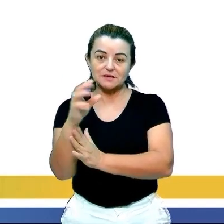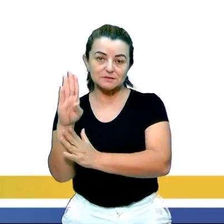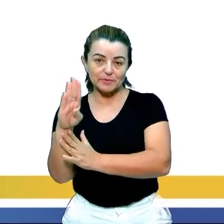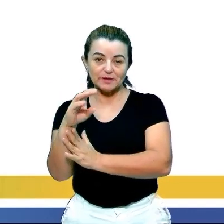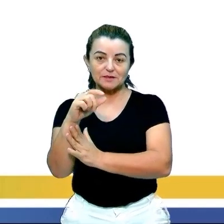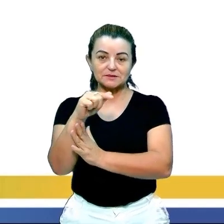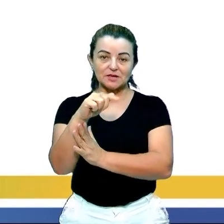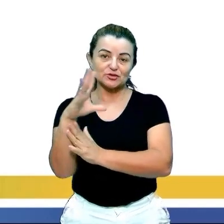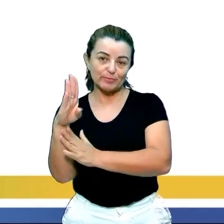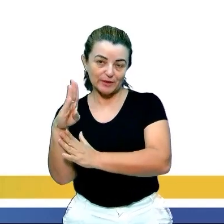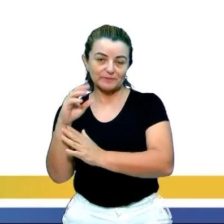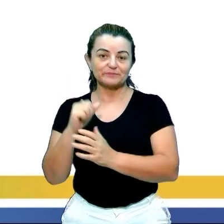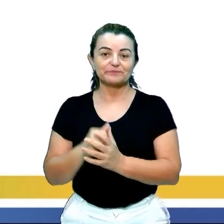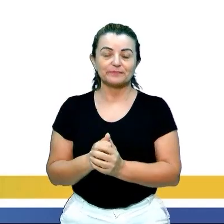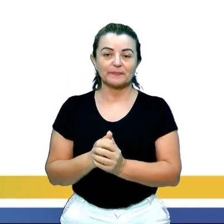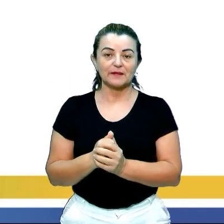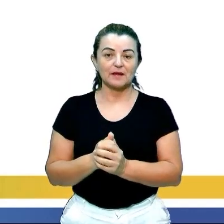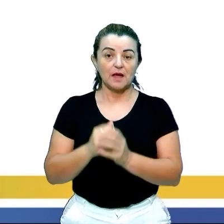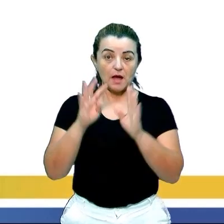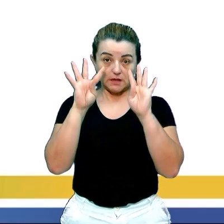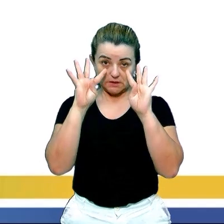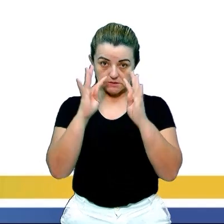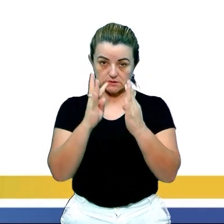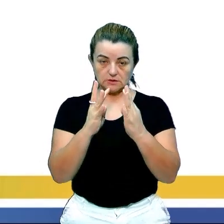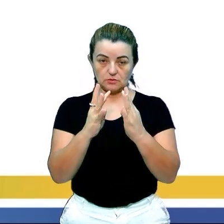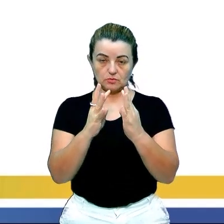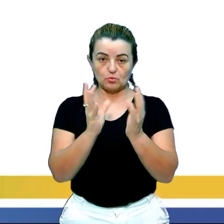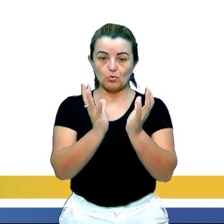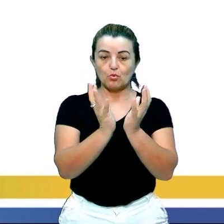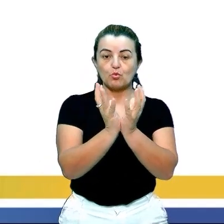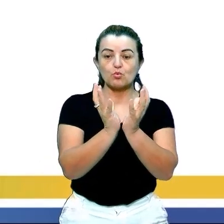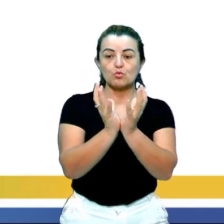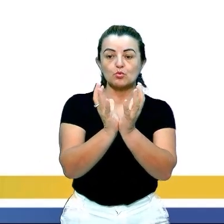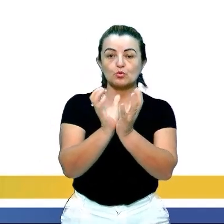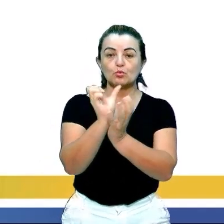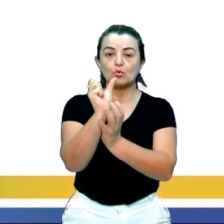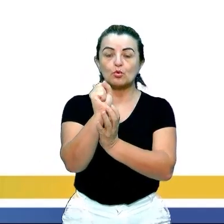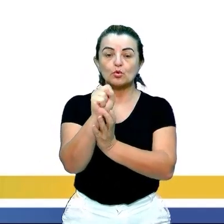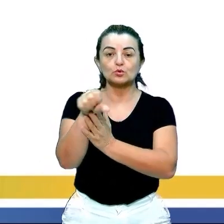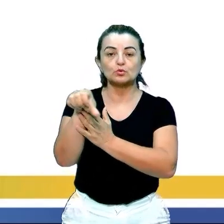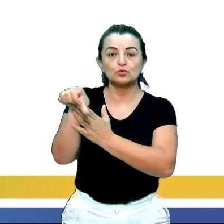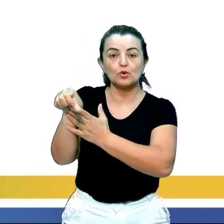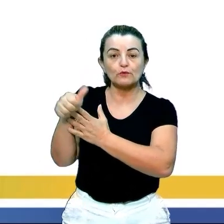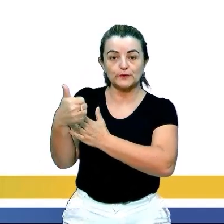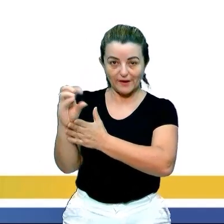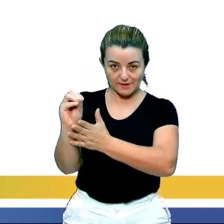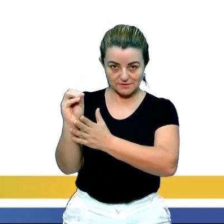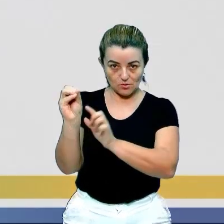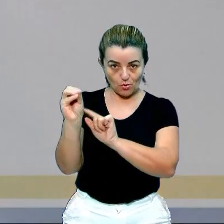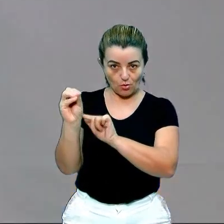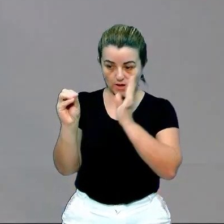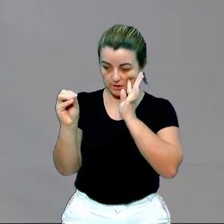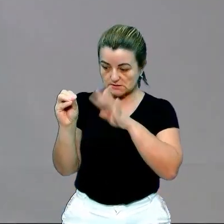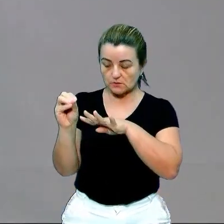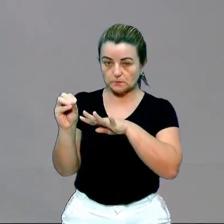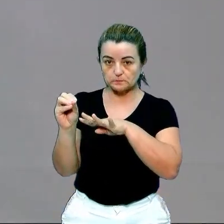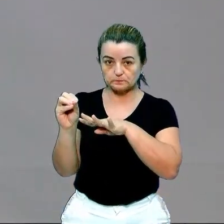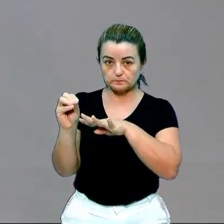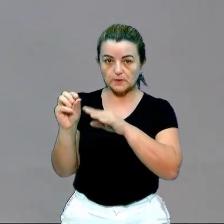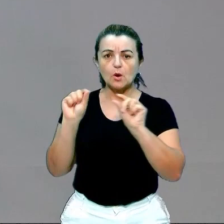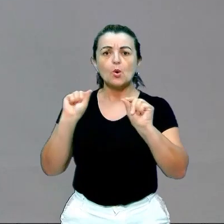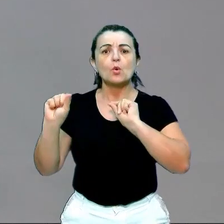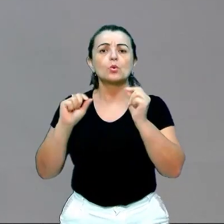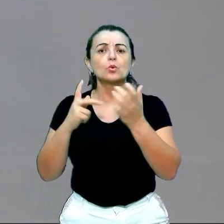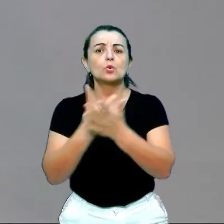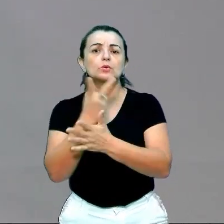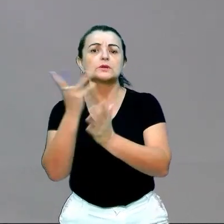6B, 7B. Atenção aí para o grupo 8, 9 e 10. O que